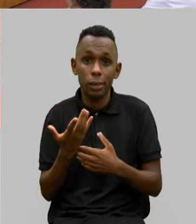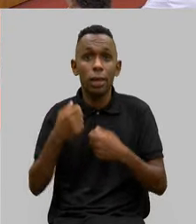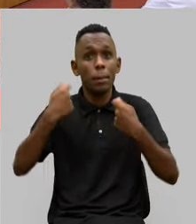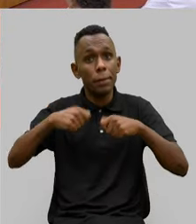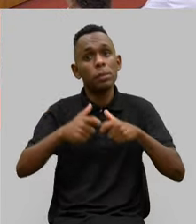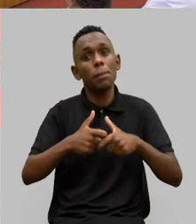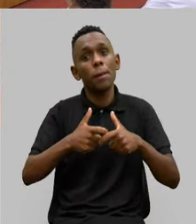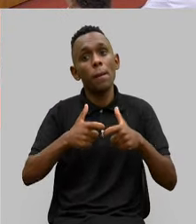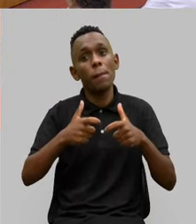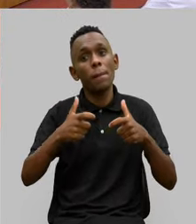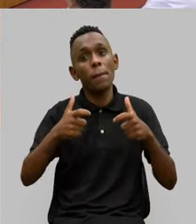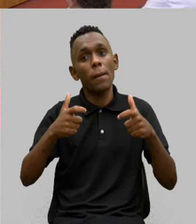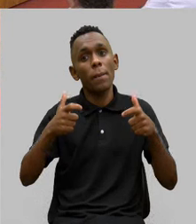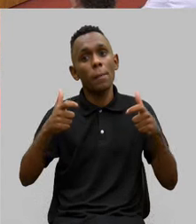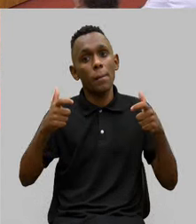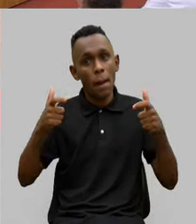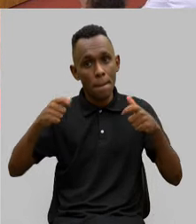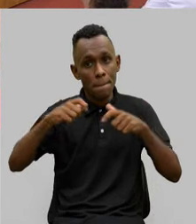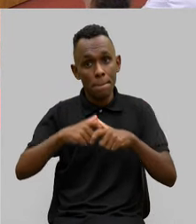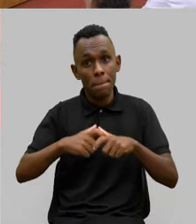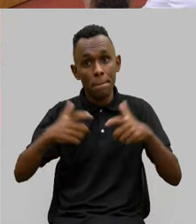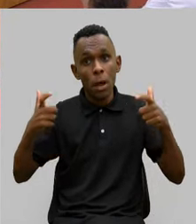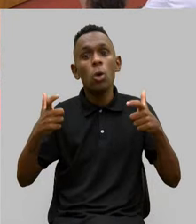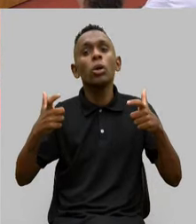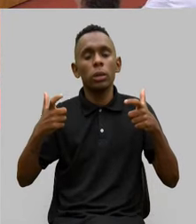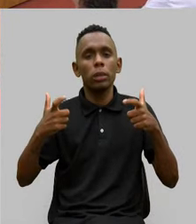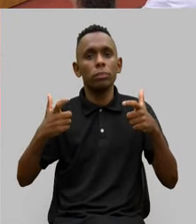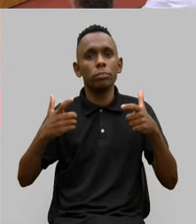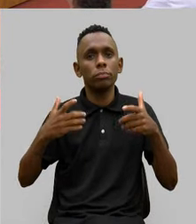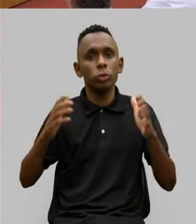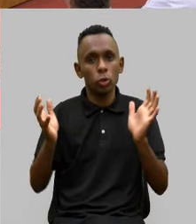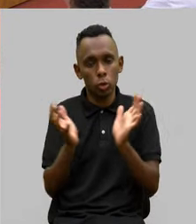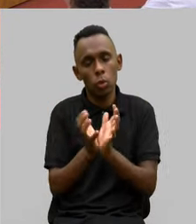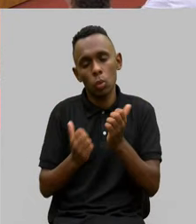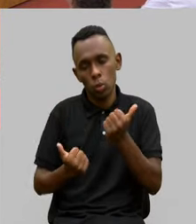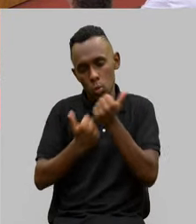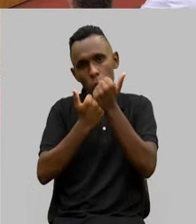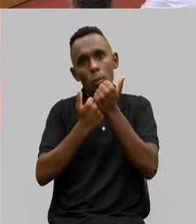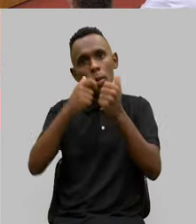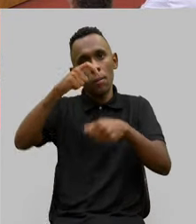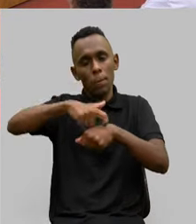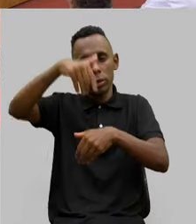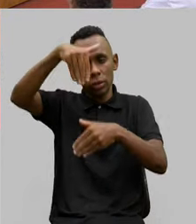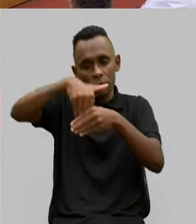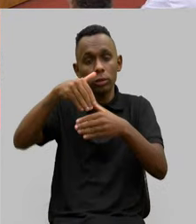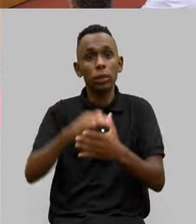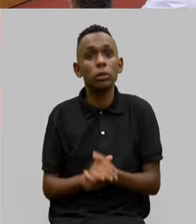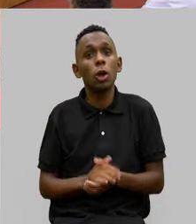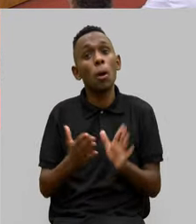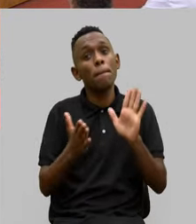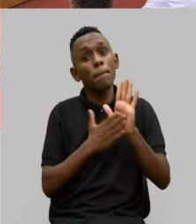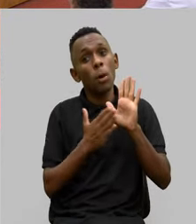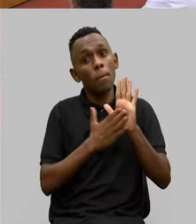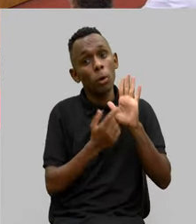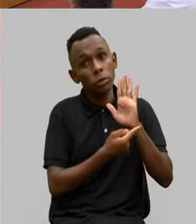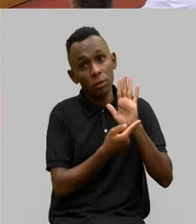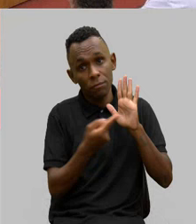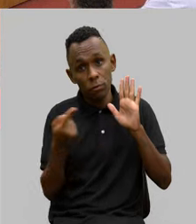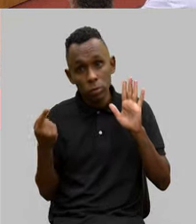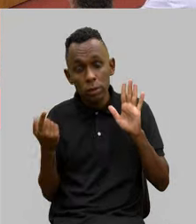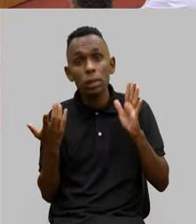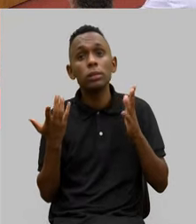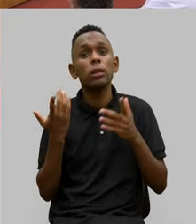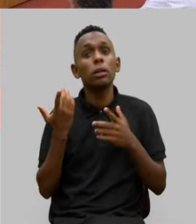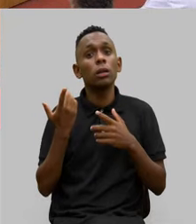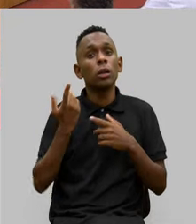ampliando para termos maioria na pauta que é que é o momento da votação Então queria propor para vocês isso que que é